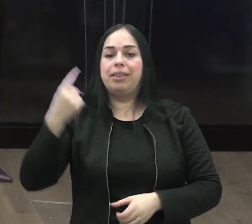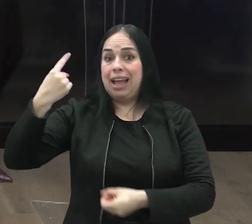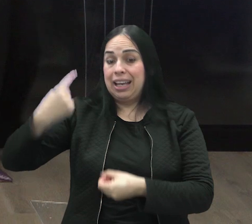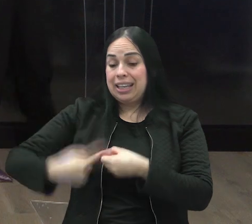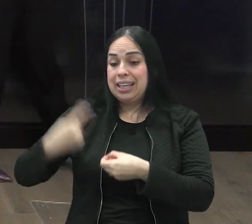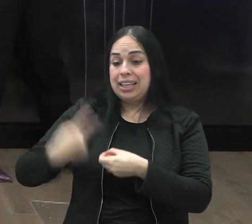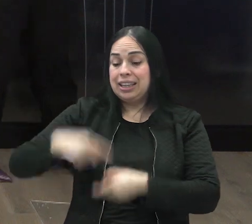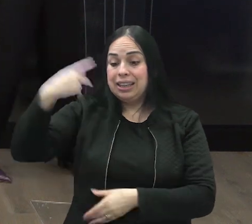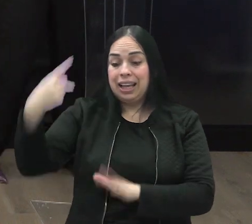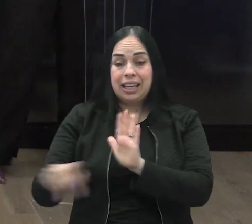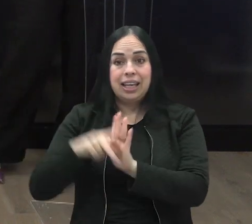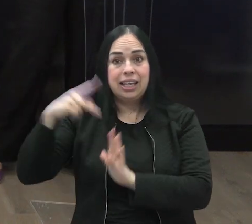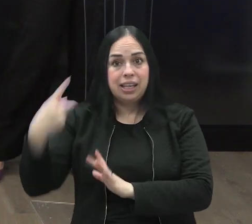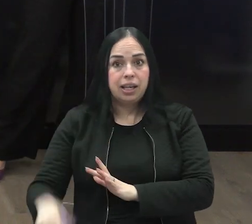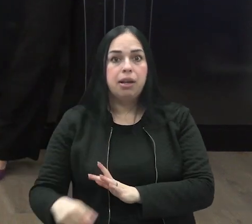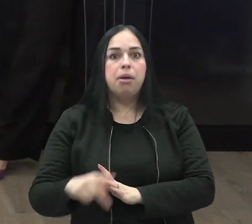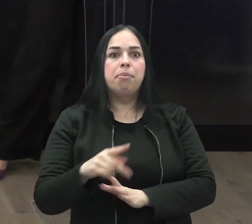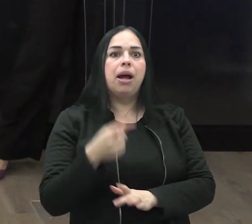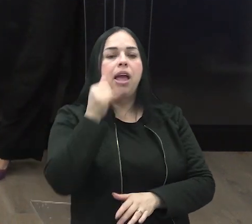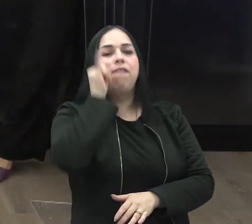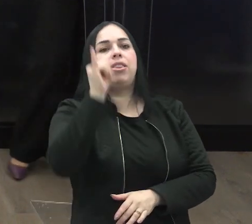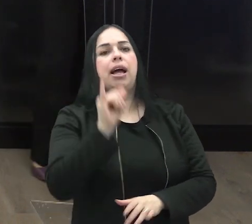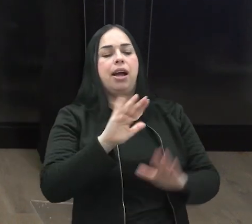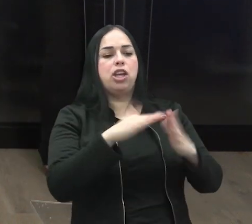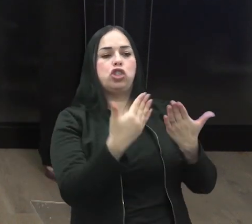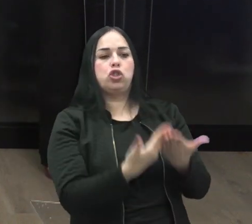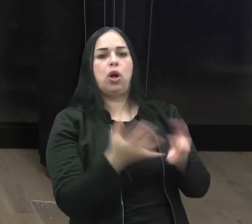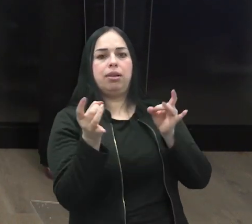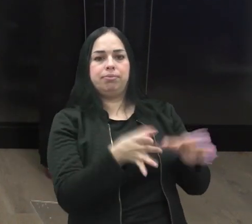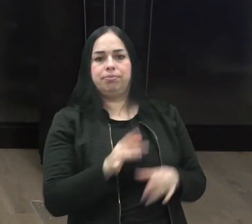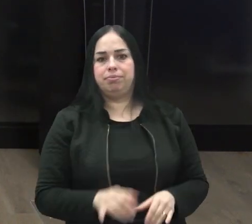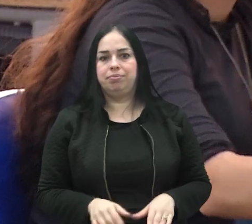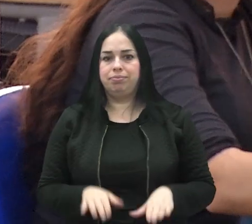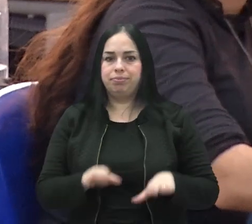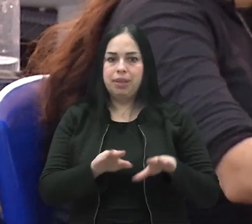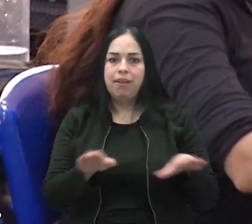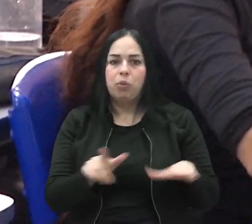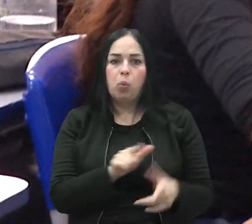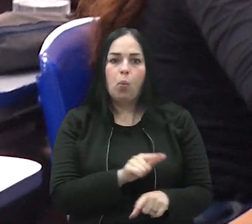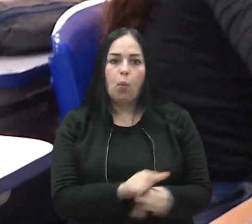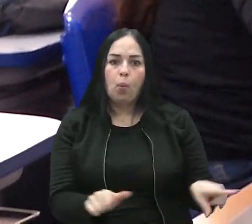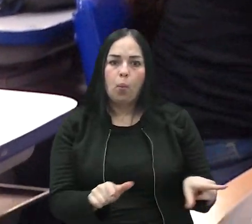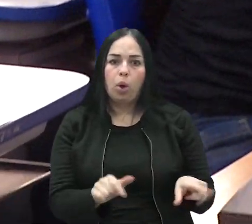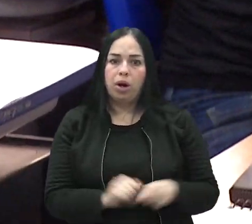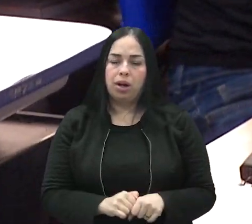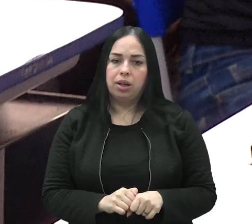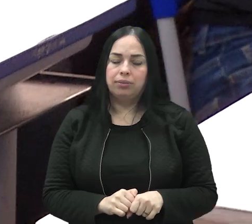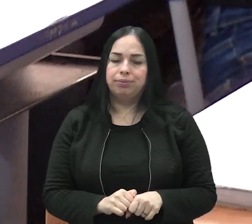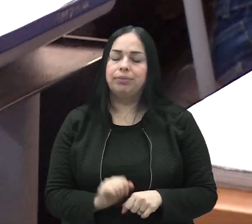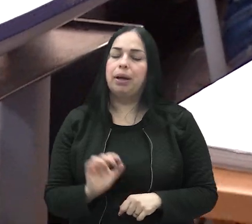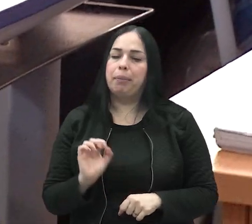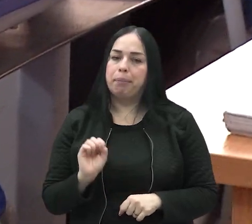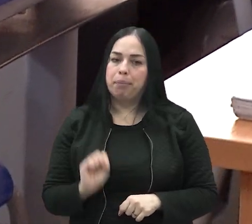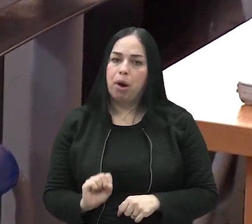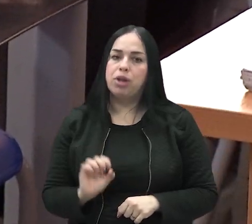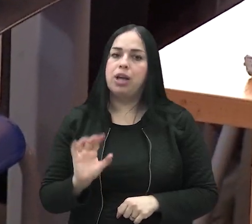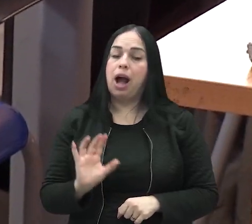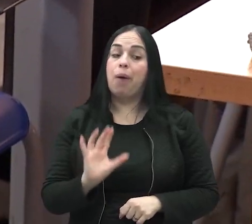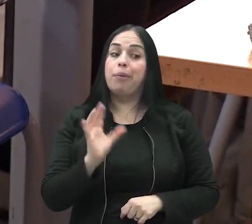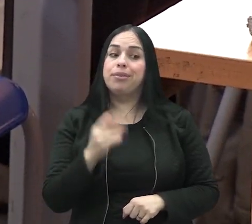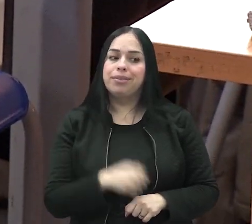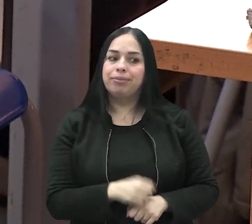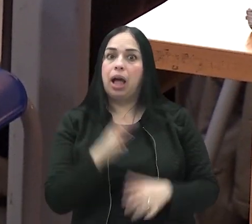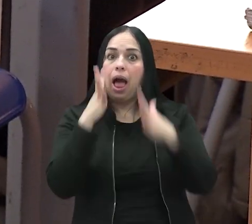maio como Dia Municipal de Combate à Evasão Escolar. Uma carteira vazia em uma sala de